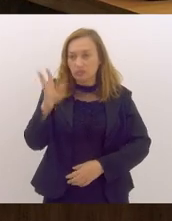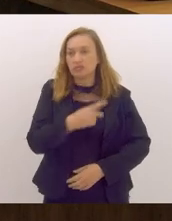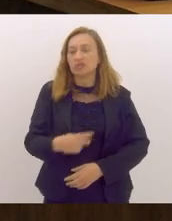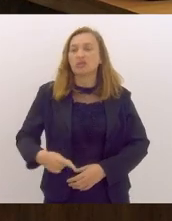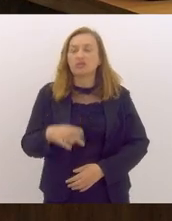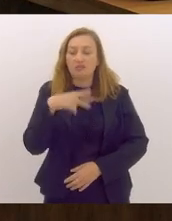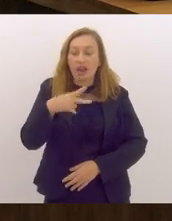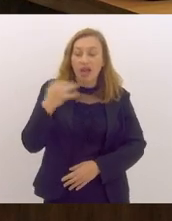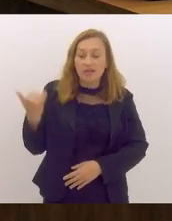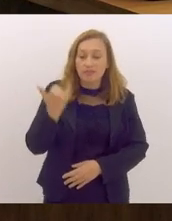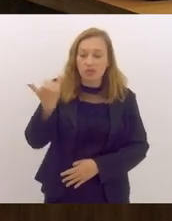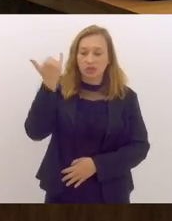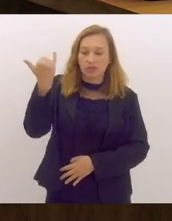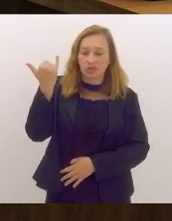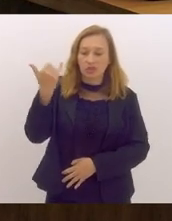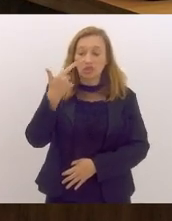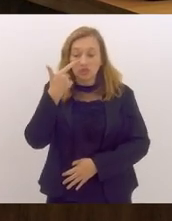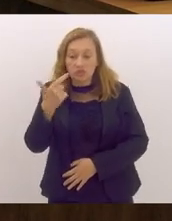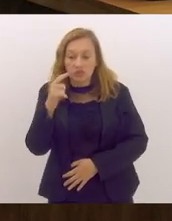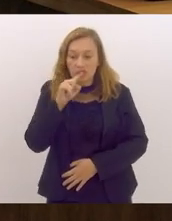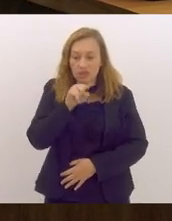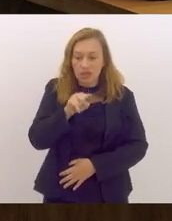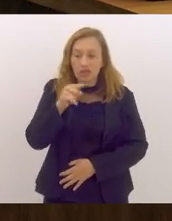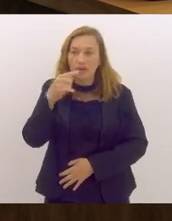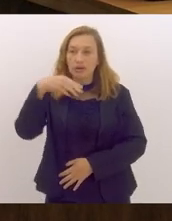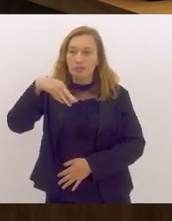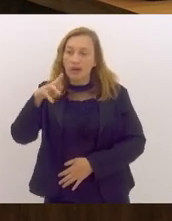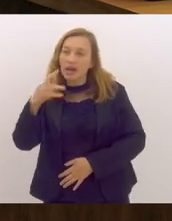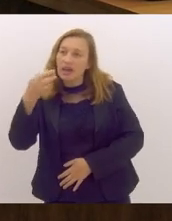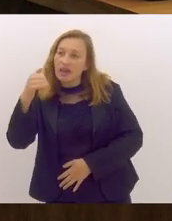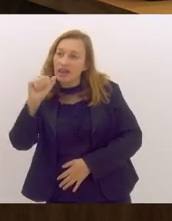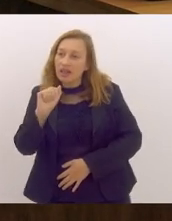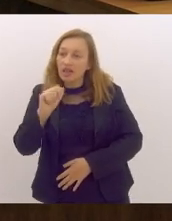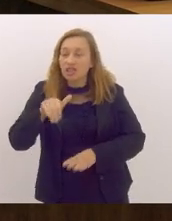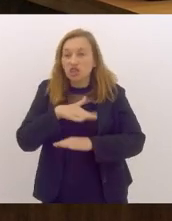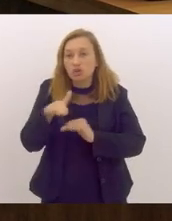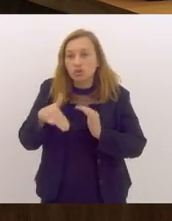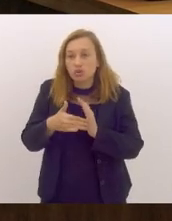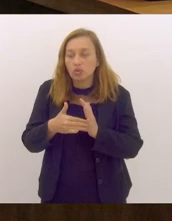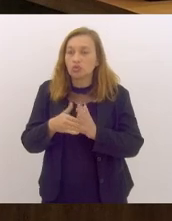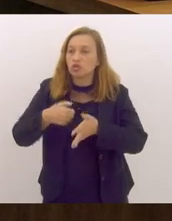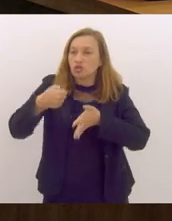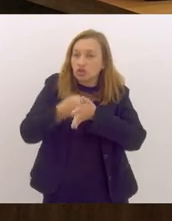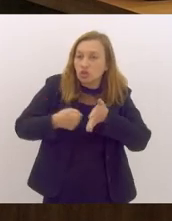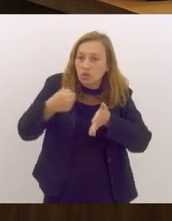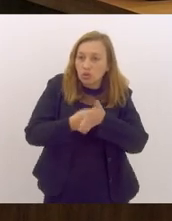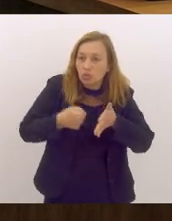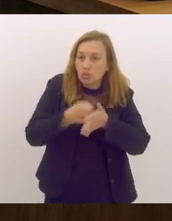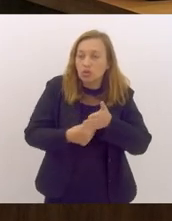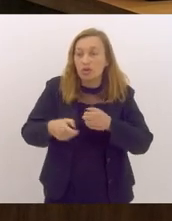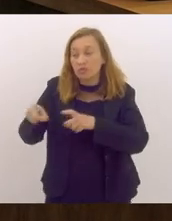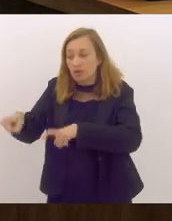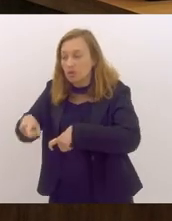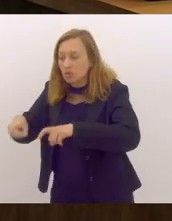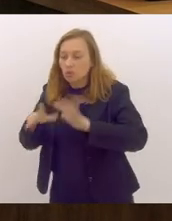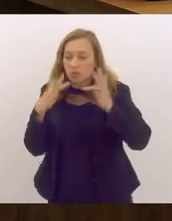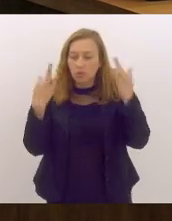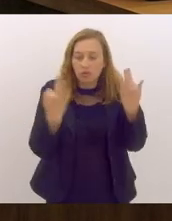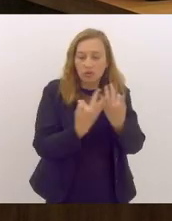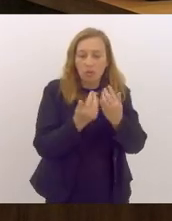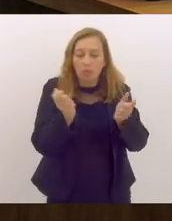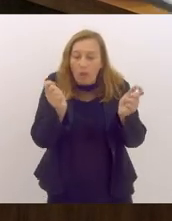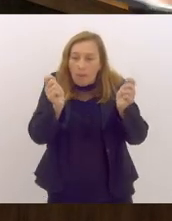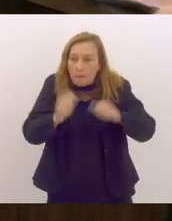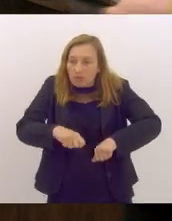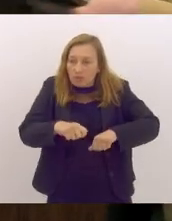ressaltar a importância da gente ver aqui Marina e todos aqueles e aquelas que lutam pela agricultura familiar, pela